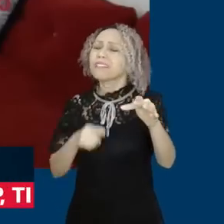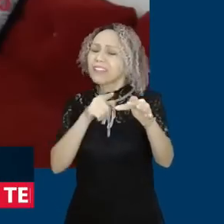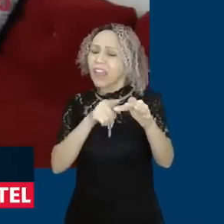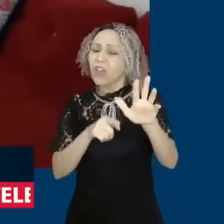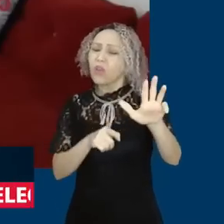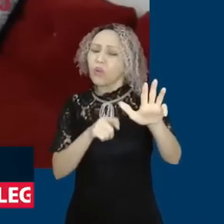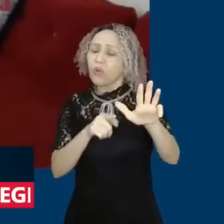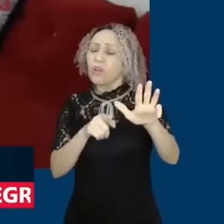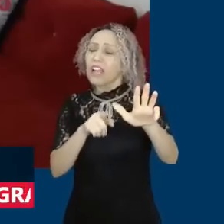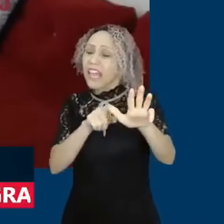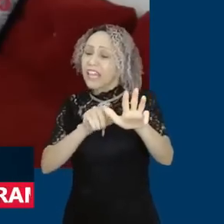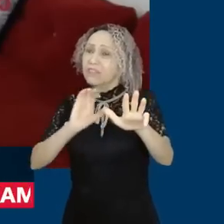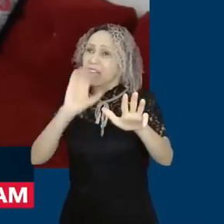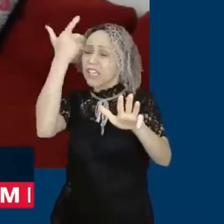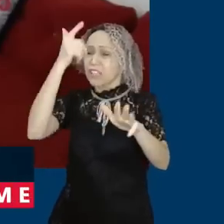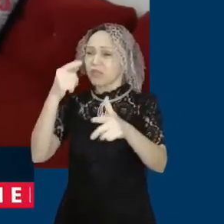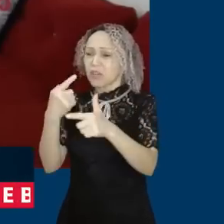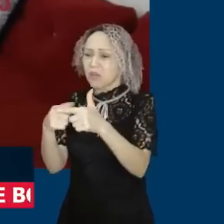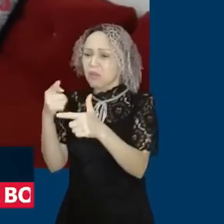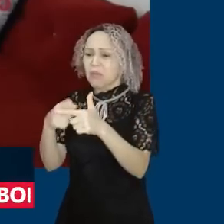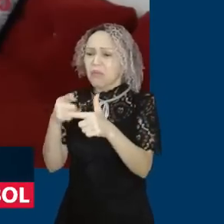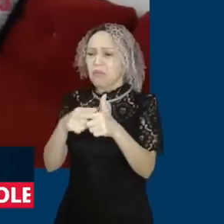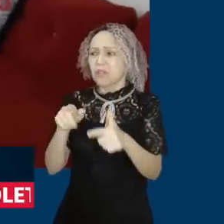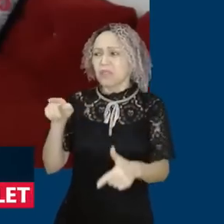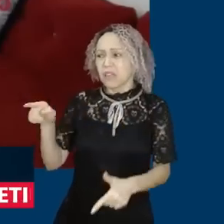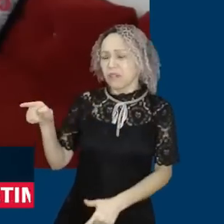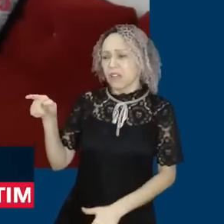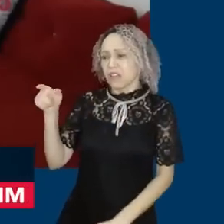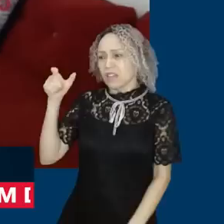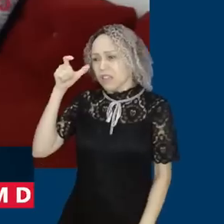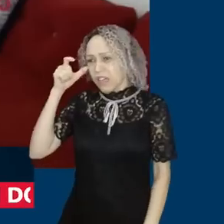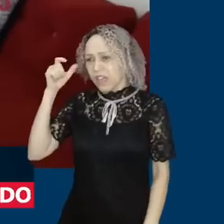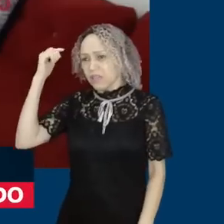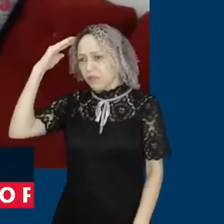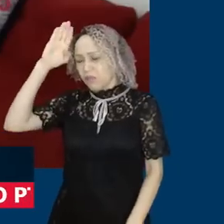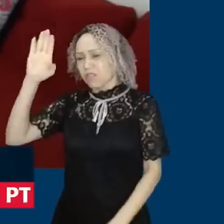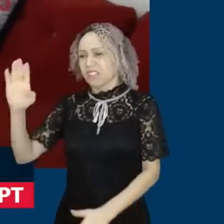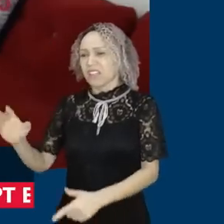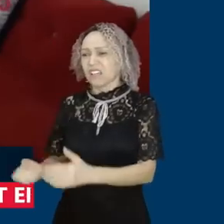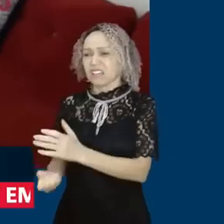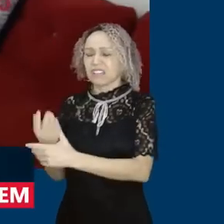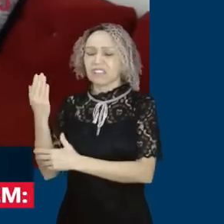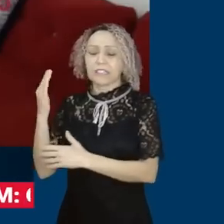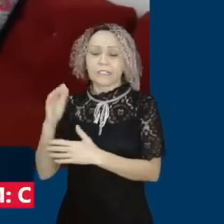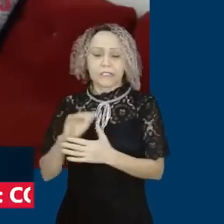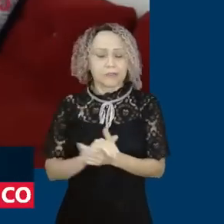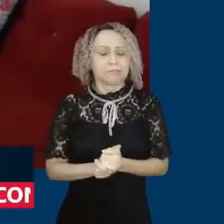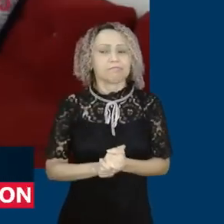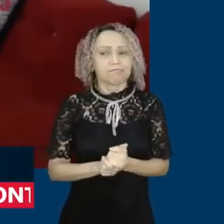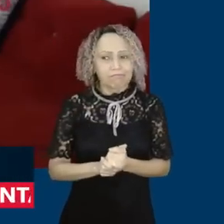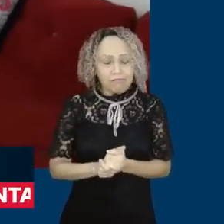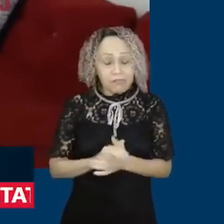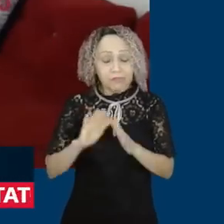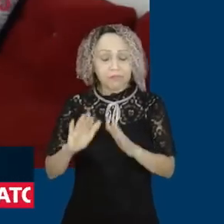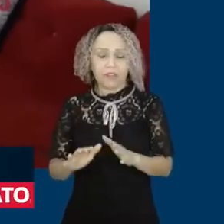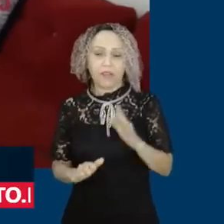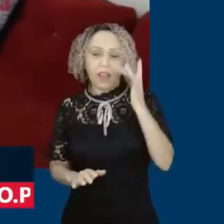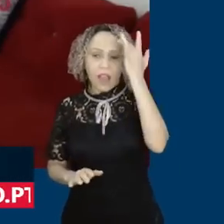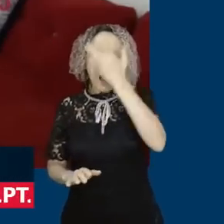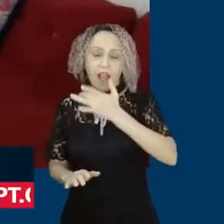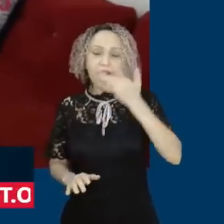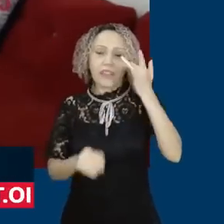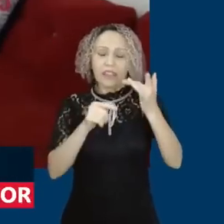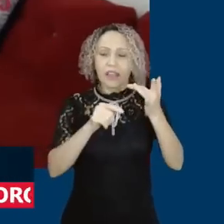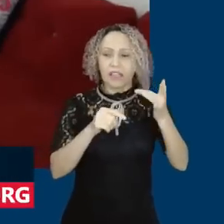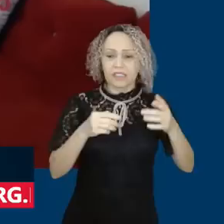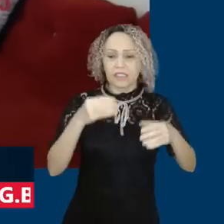fiscal criado por Guedes e por Bolsonaro. E é, de fato, o futuro governo, com Haddad à frente da economia, que vai arrumar